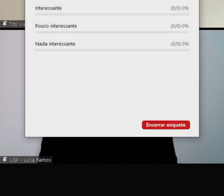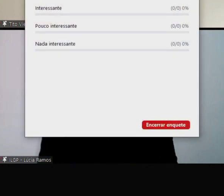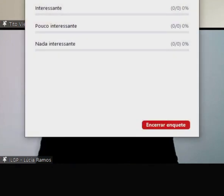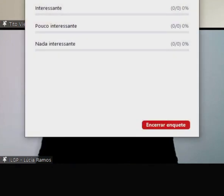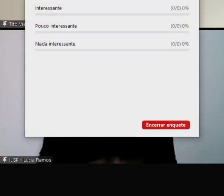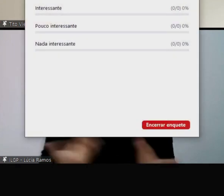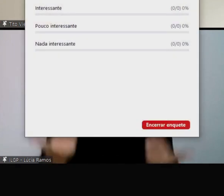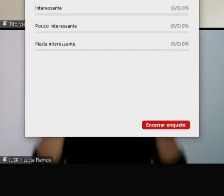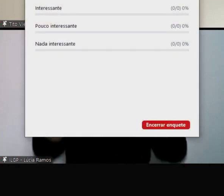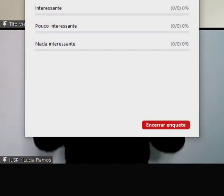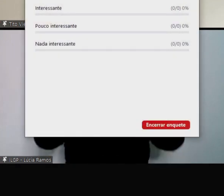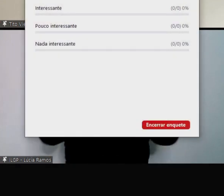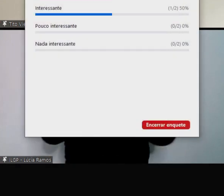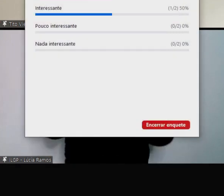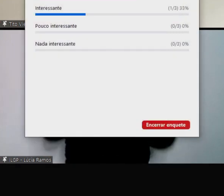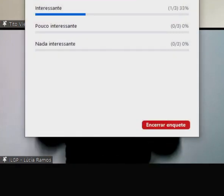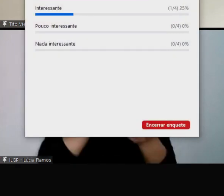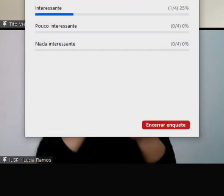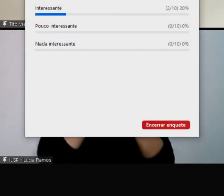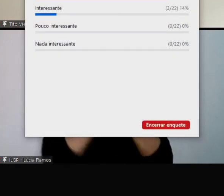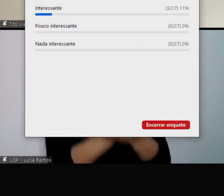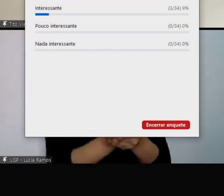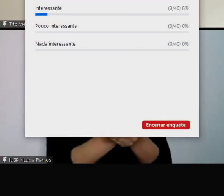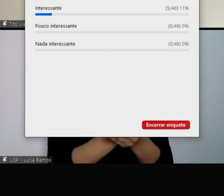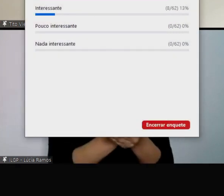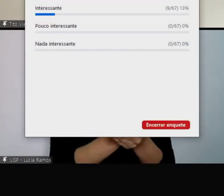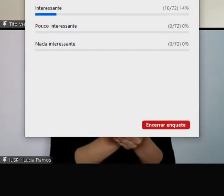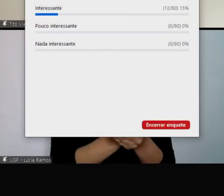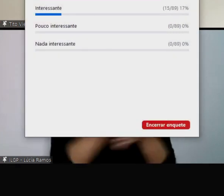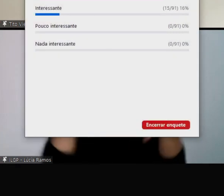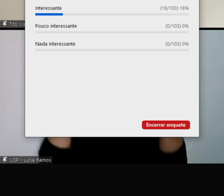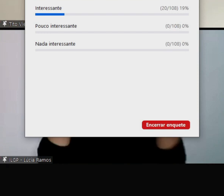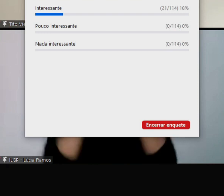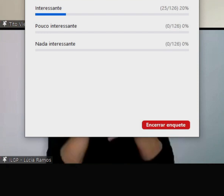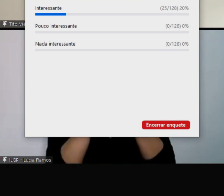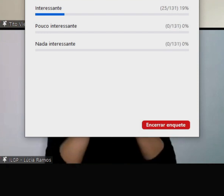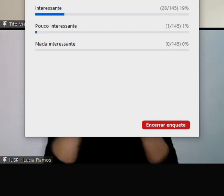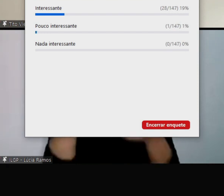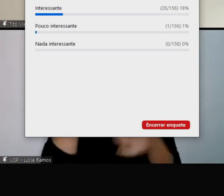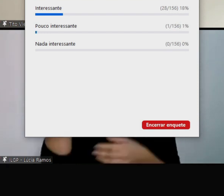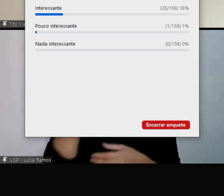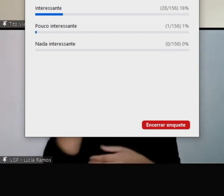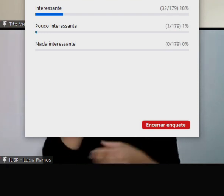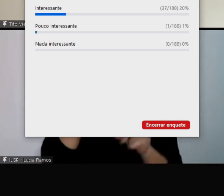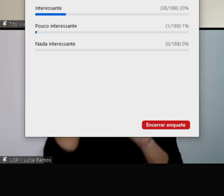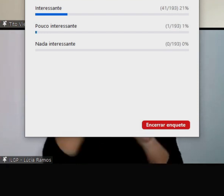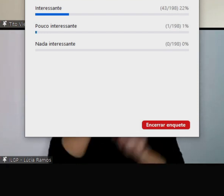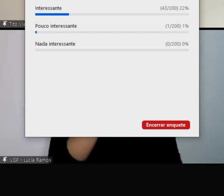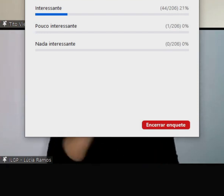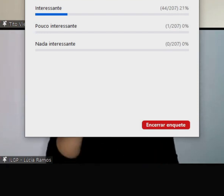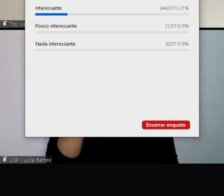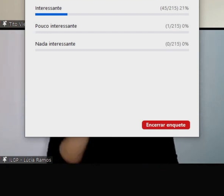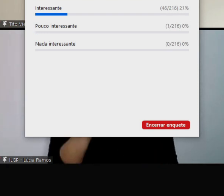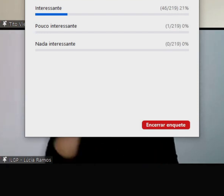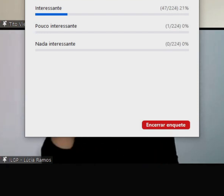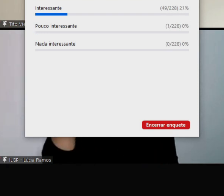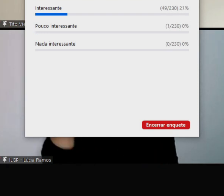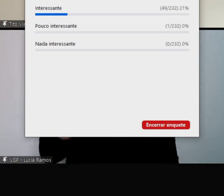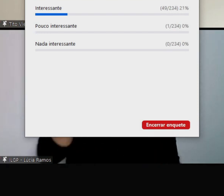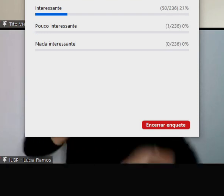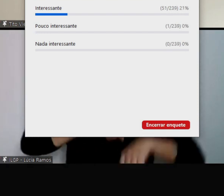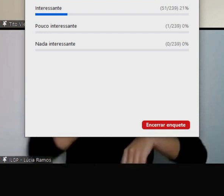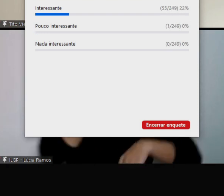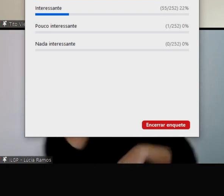Informamos que a última sessão do ciclo de webinars sobre o Programa de Formação 2023 ocorre já amanhã, entre as 15 e